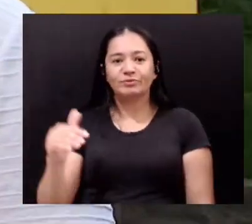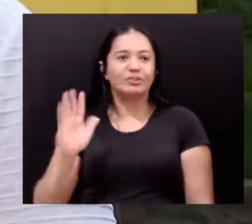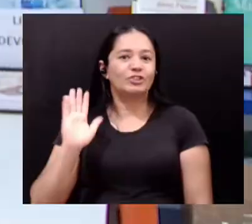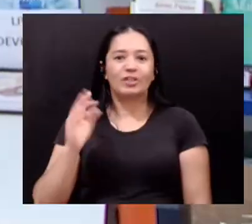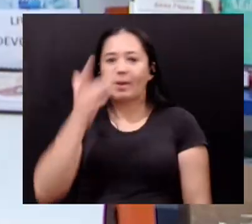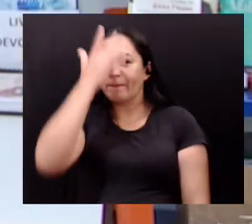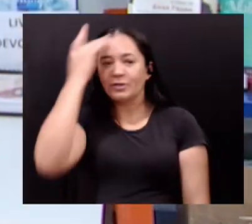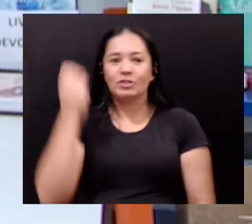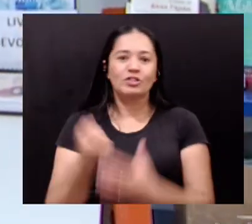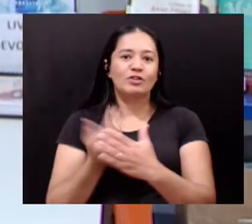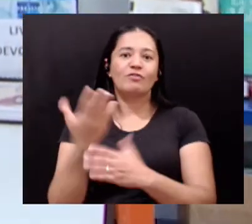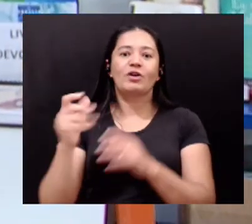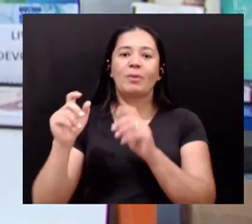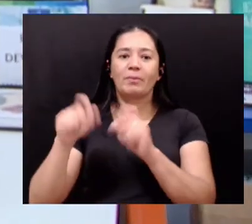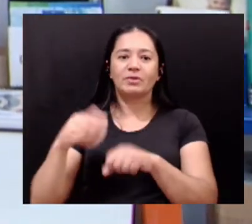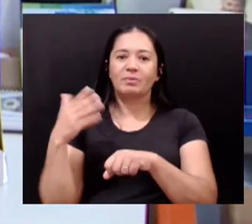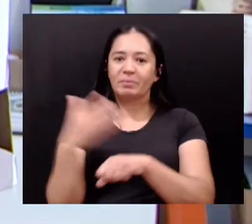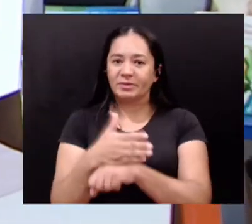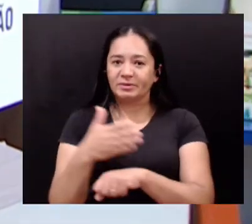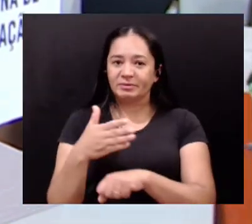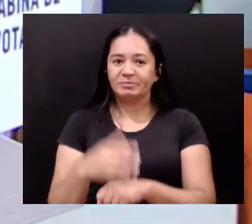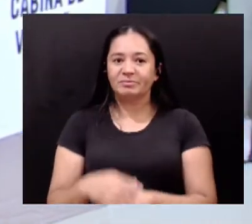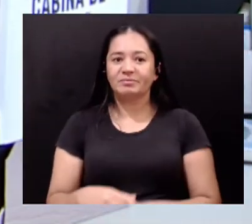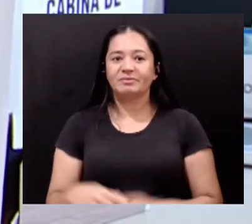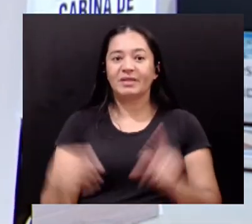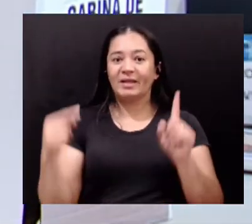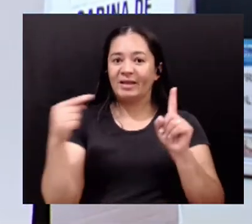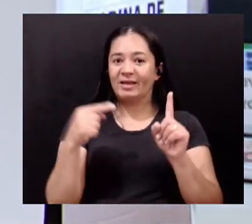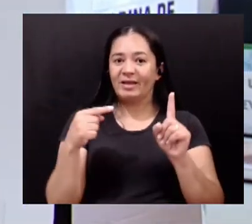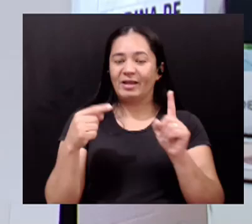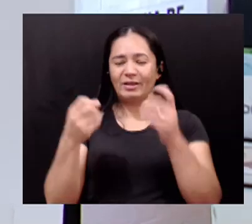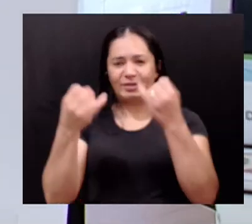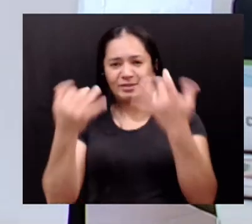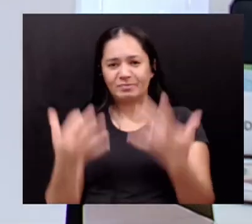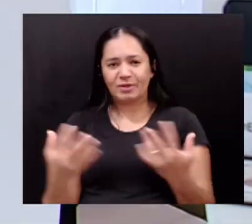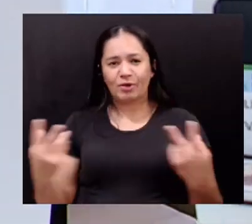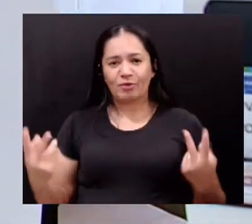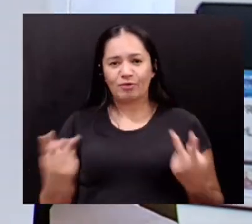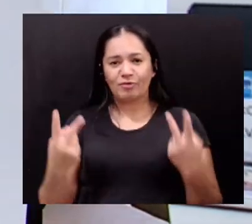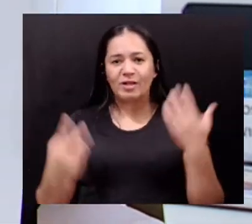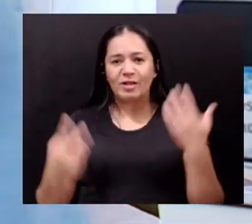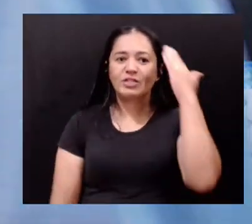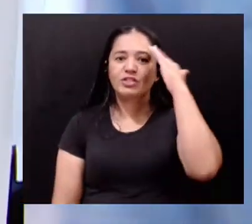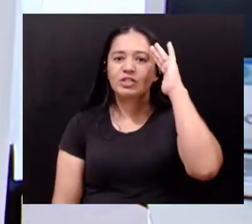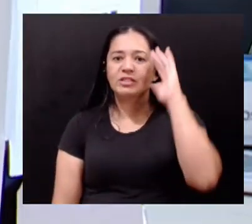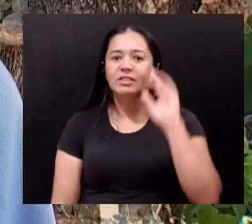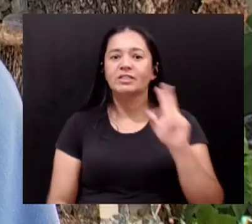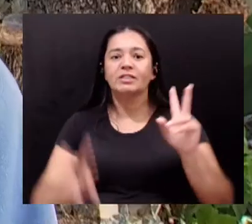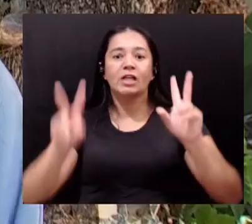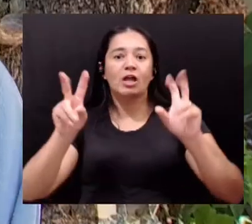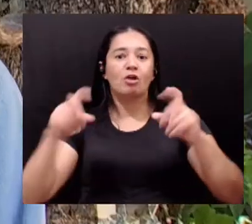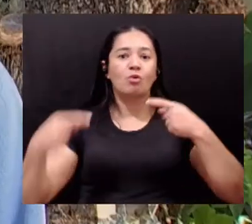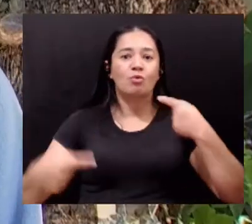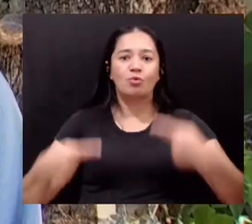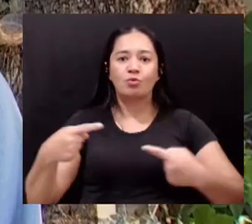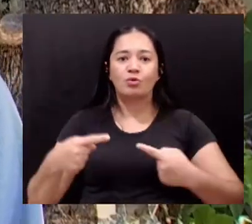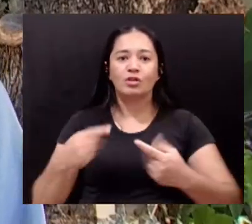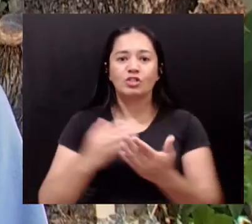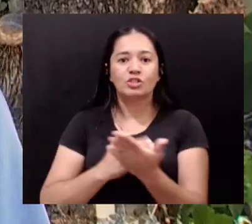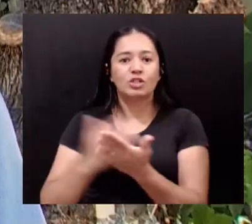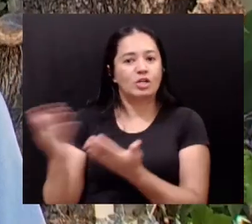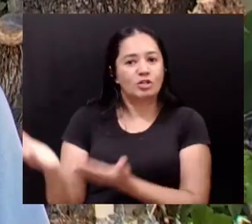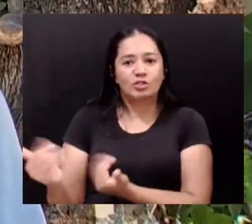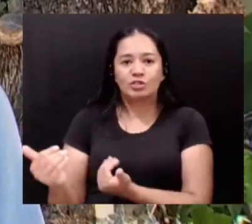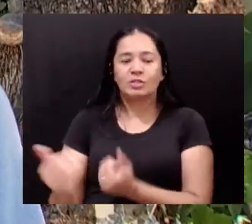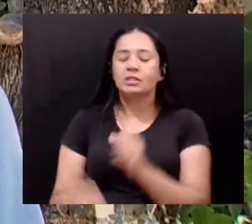nos locais. Maria reforça o valor de entender sobre política desde cedo. Sim, ela é muito